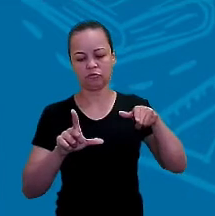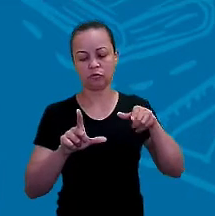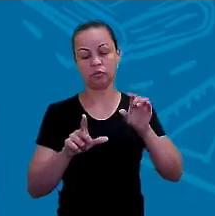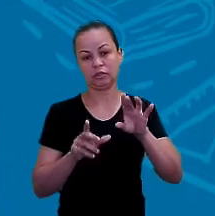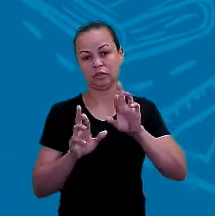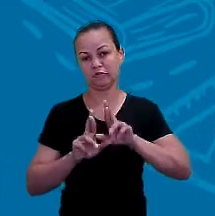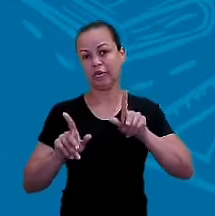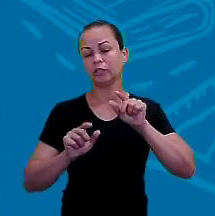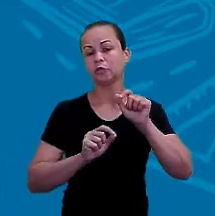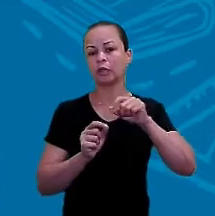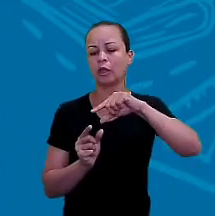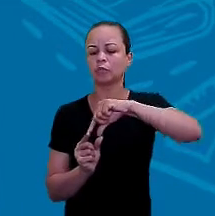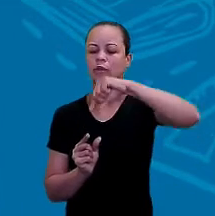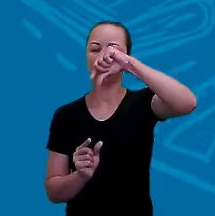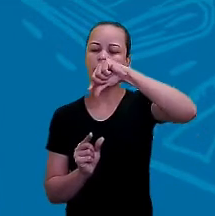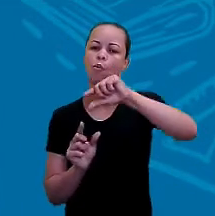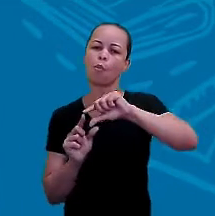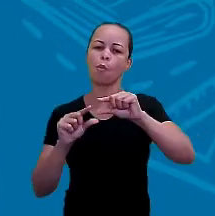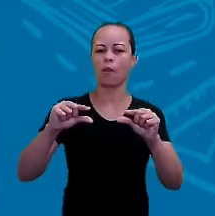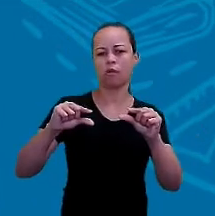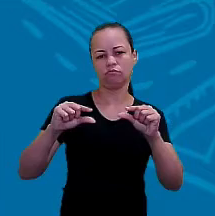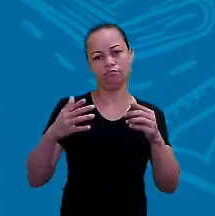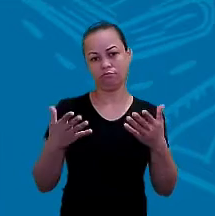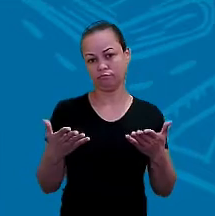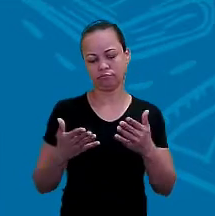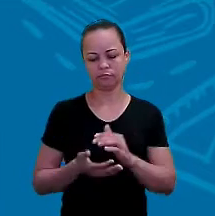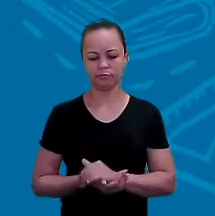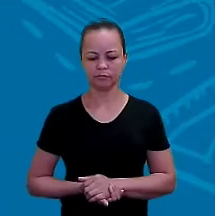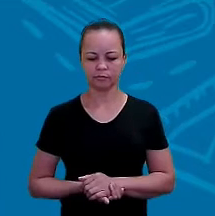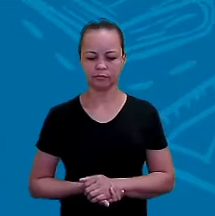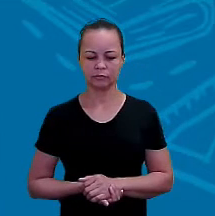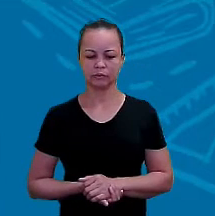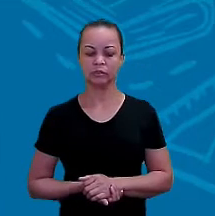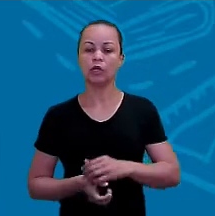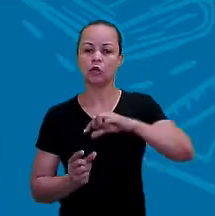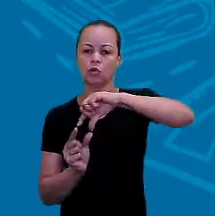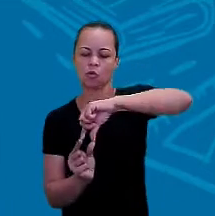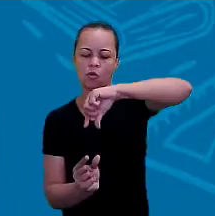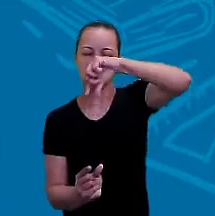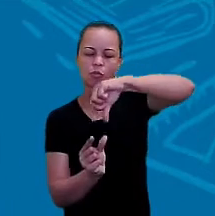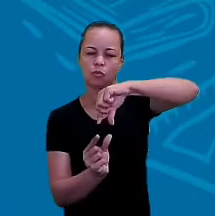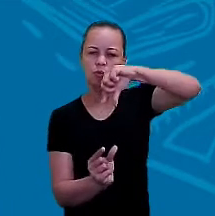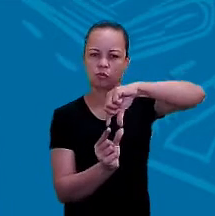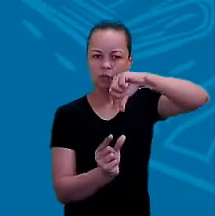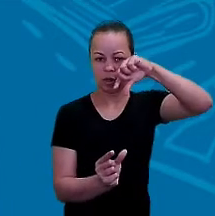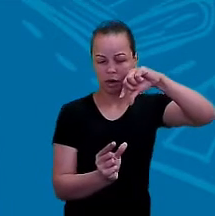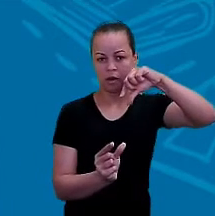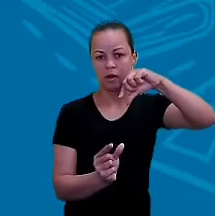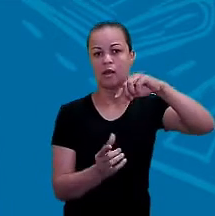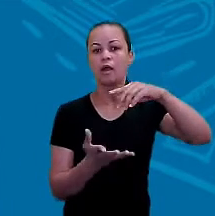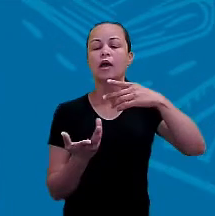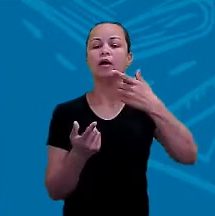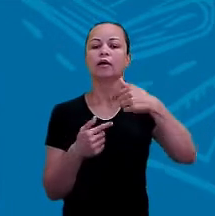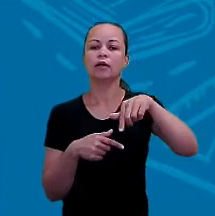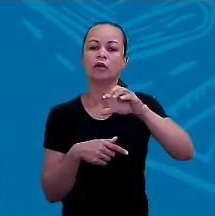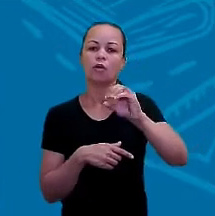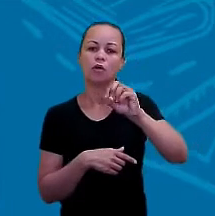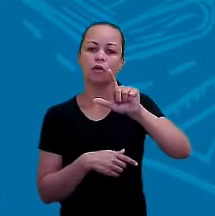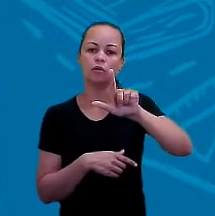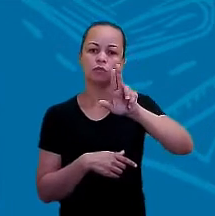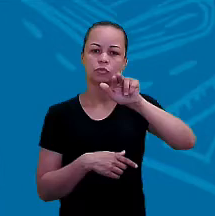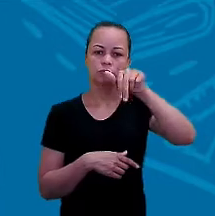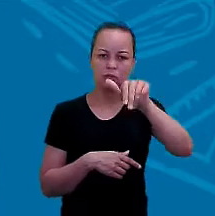deitadinho e o outro está em pé, tá certo? Então, de coluna, eu vou ter ele em pé e o de barra eu vou ter ele